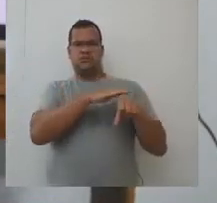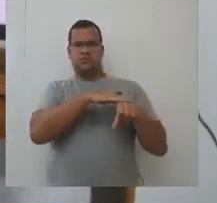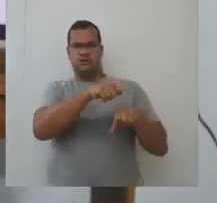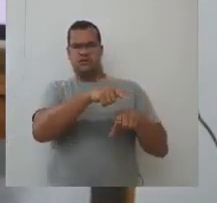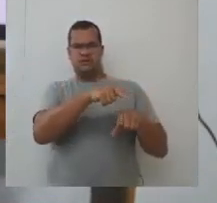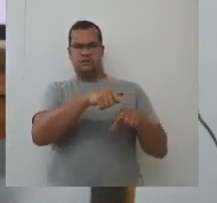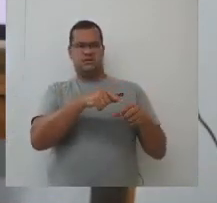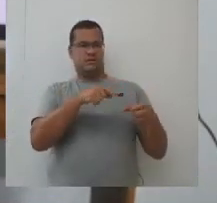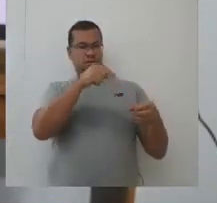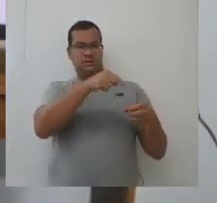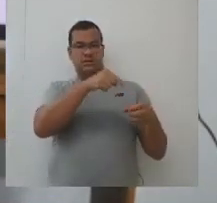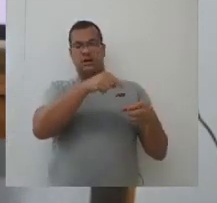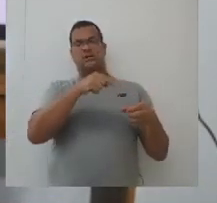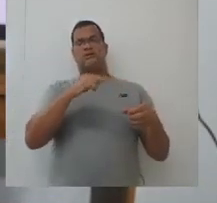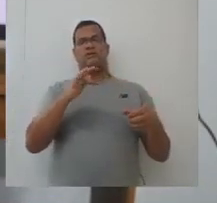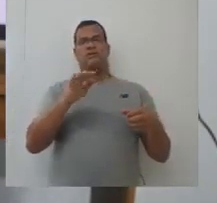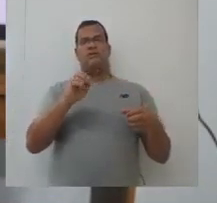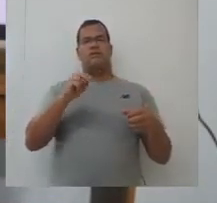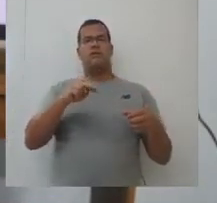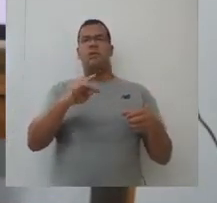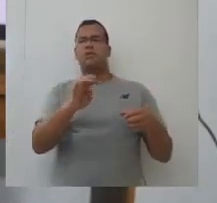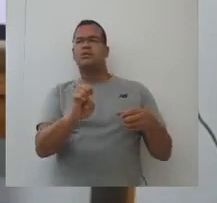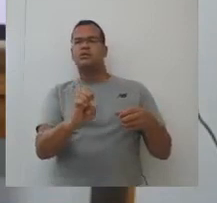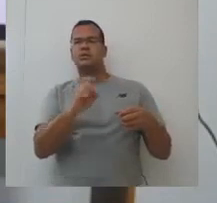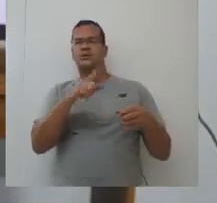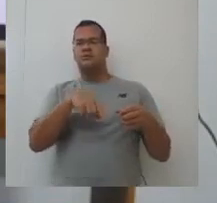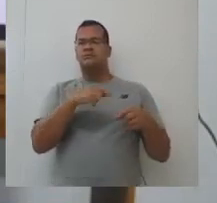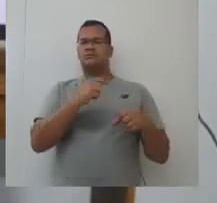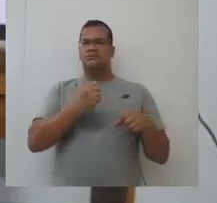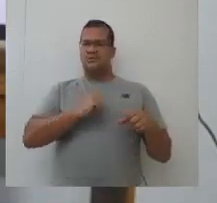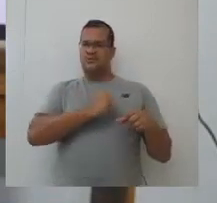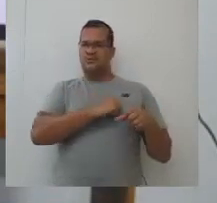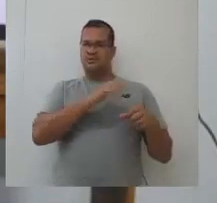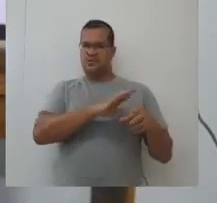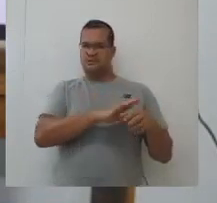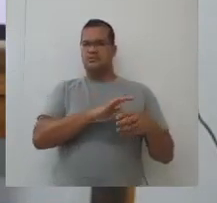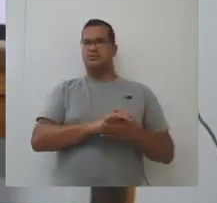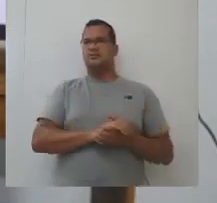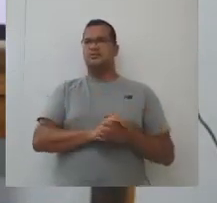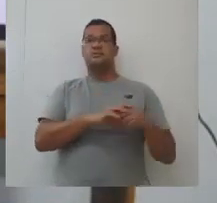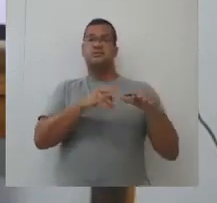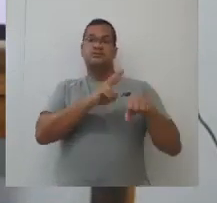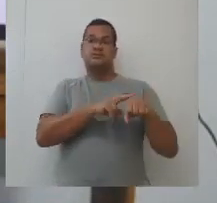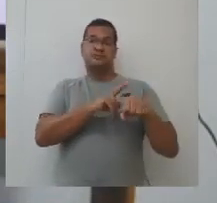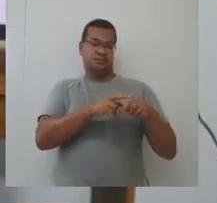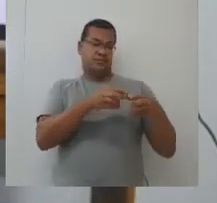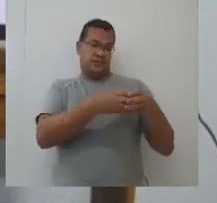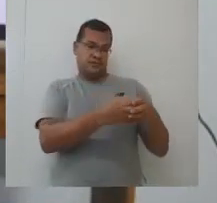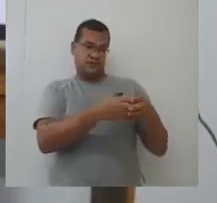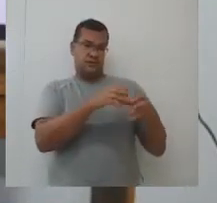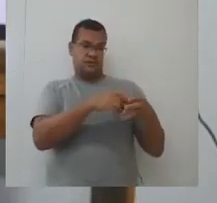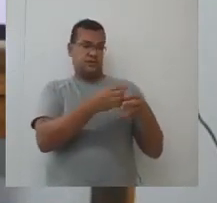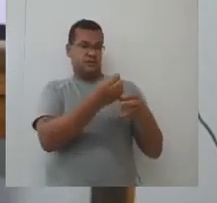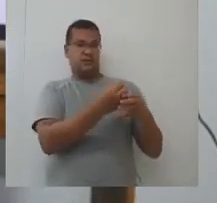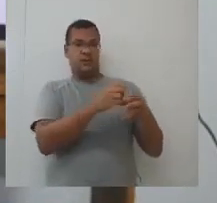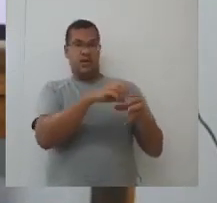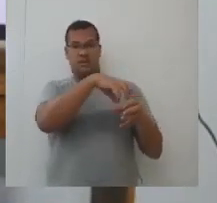depende da carga fonte. É a carga que criou o campo. Então eu digo que o vidro de perfume